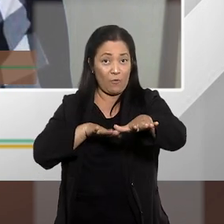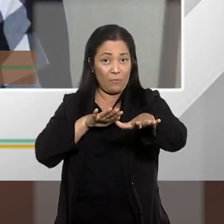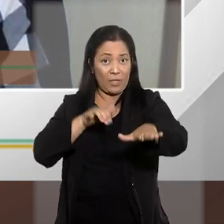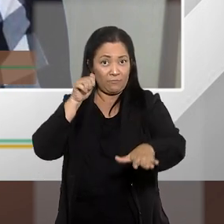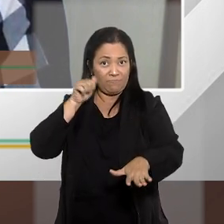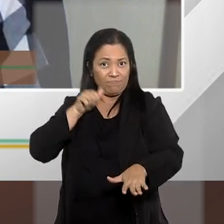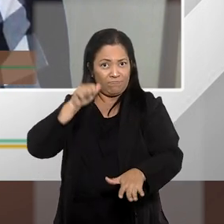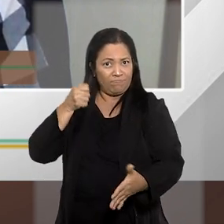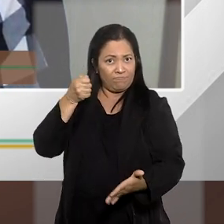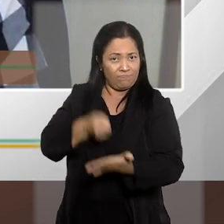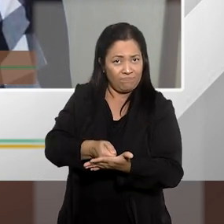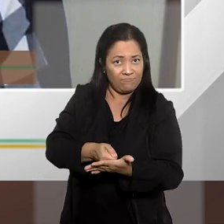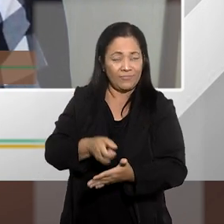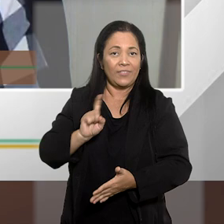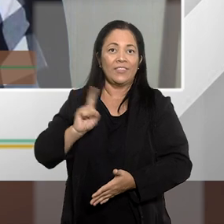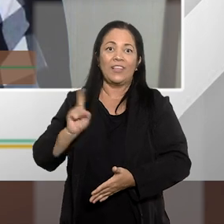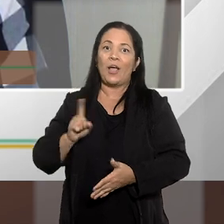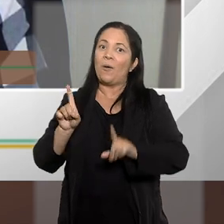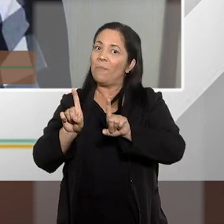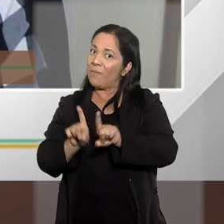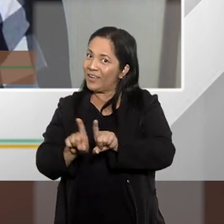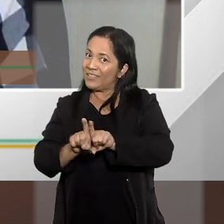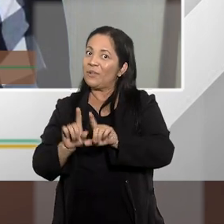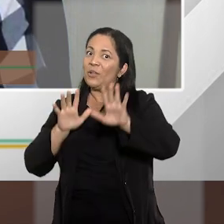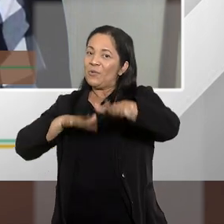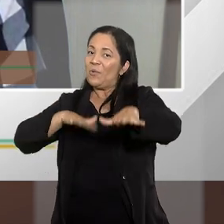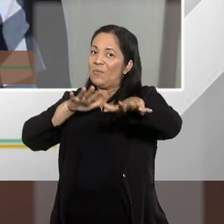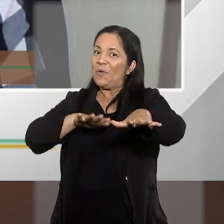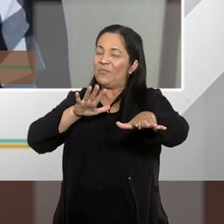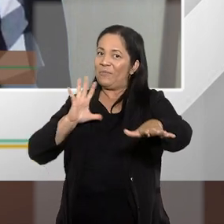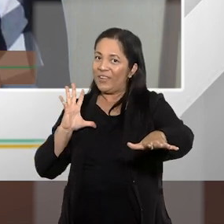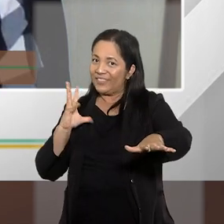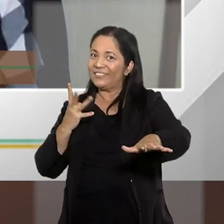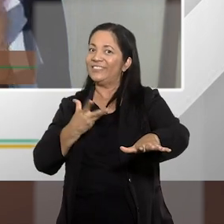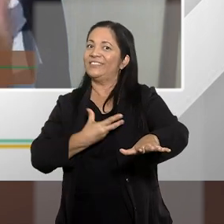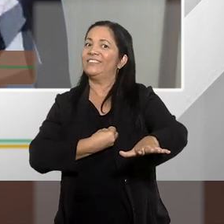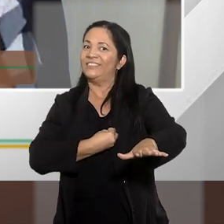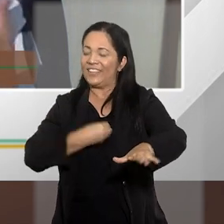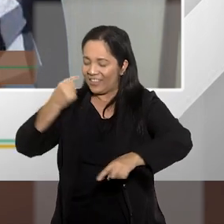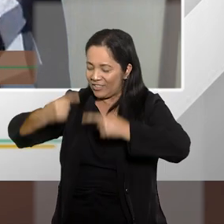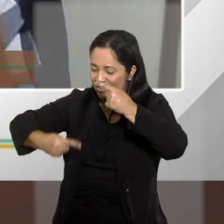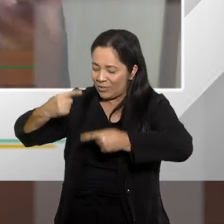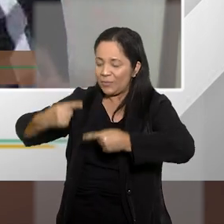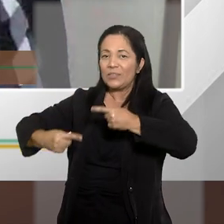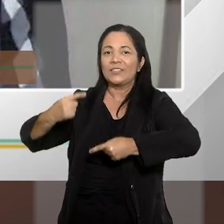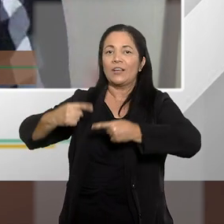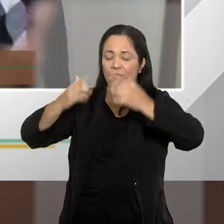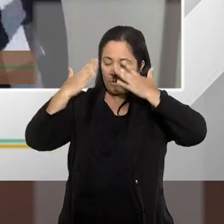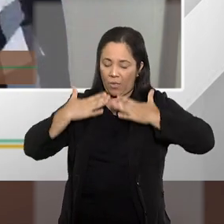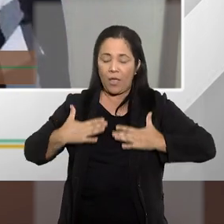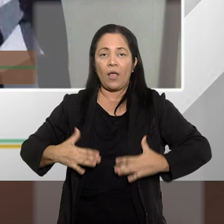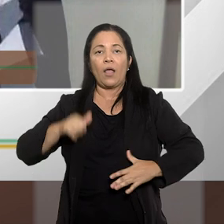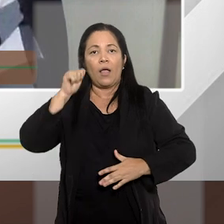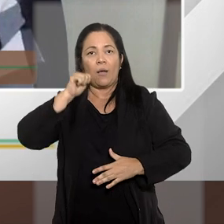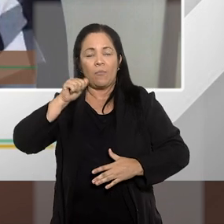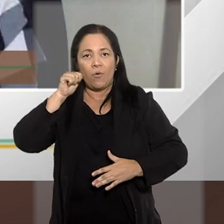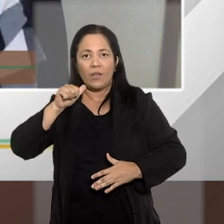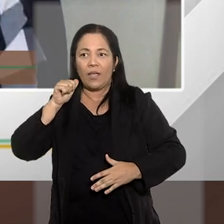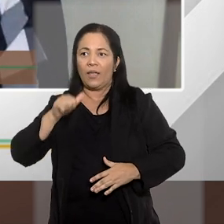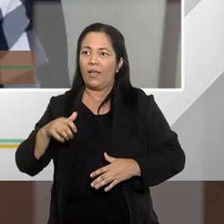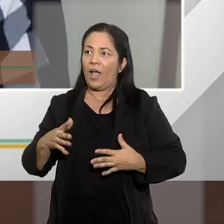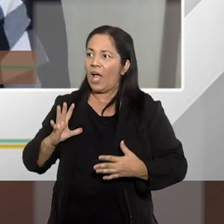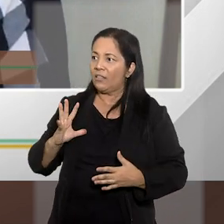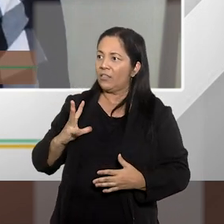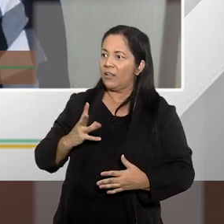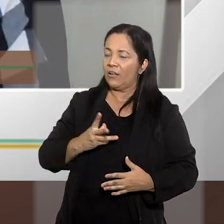no movimento feminista, mas no próprio movimento, no transfeminismo, o reconhecimento dessa construção enquanto mulher e ser política, etc. Tanto travesti e transexual